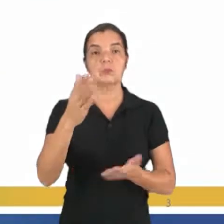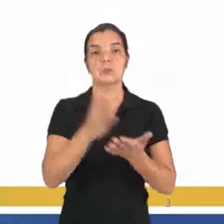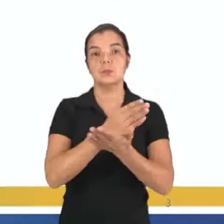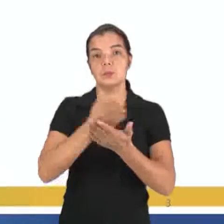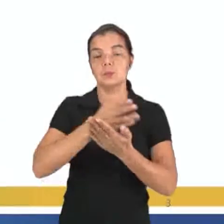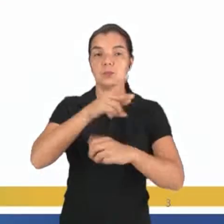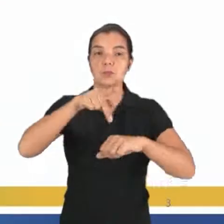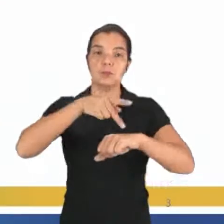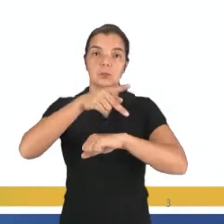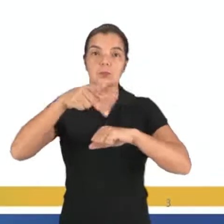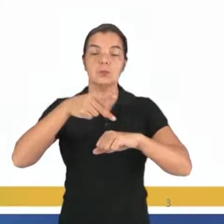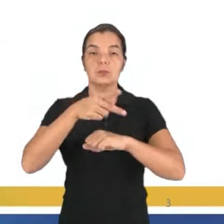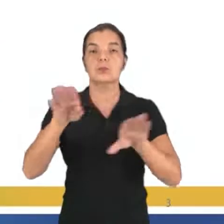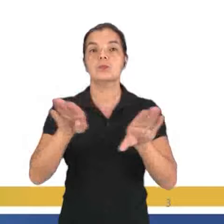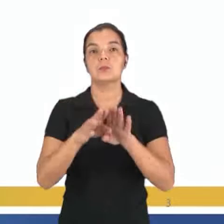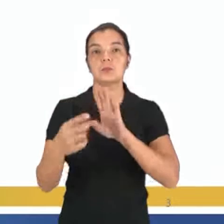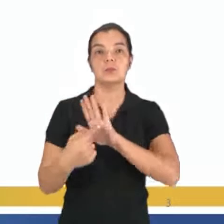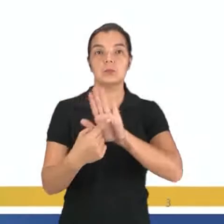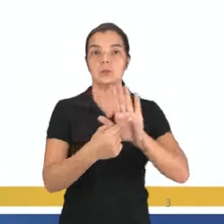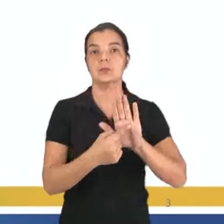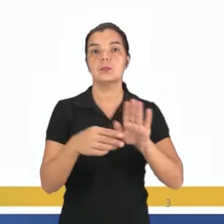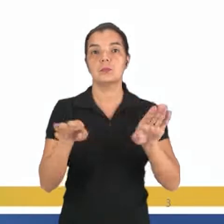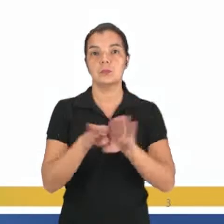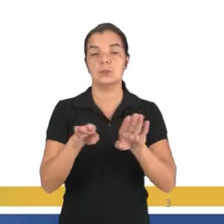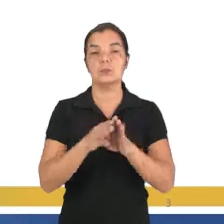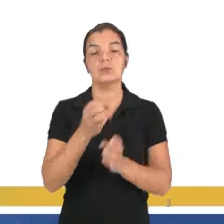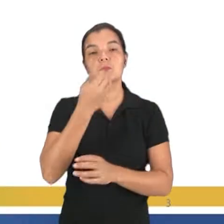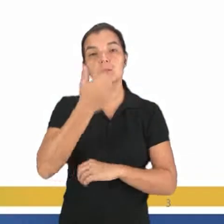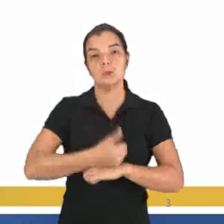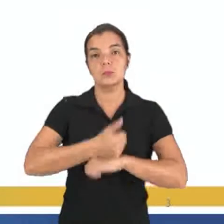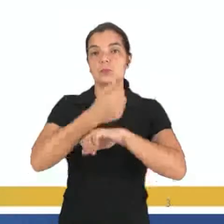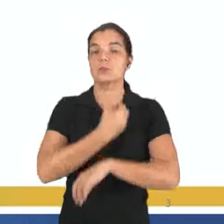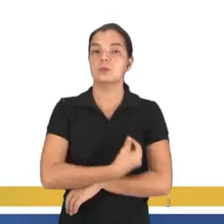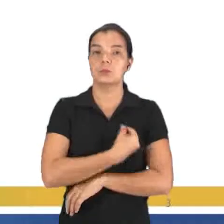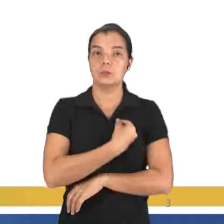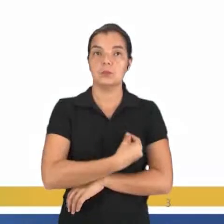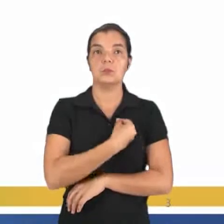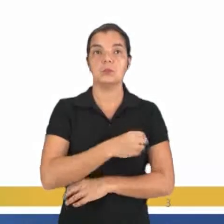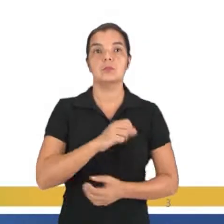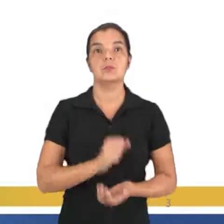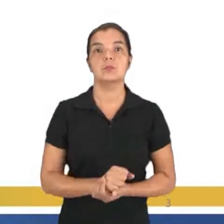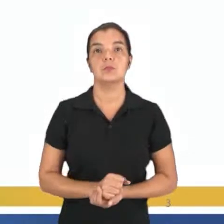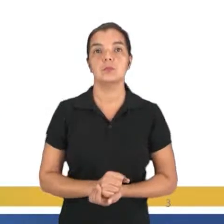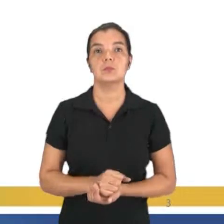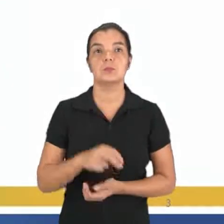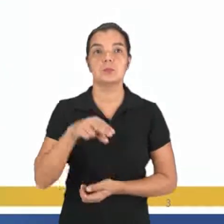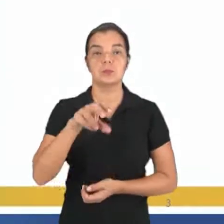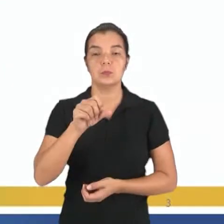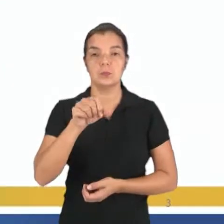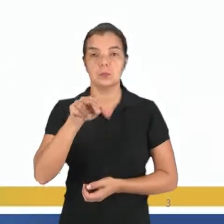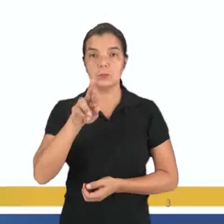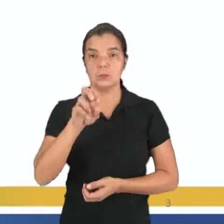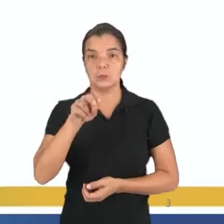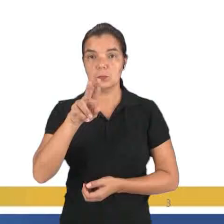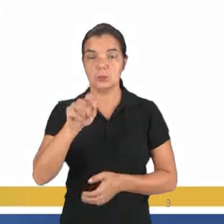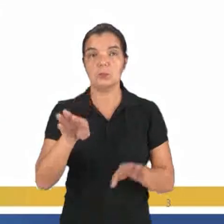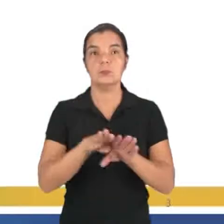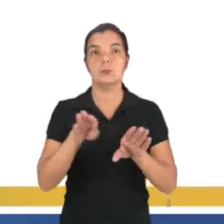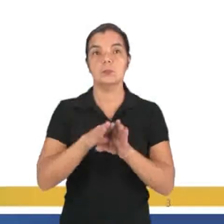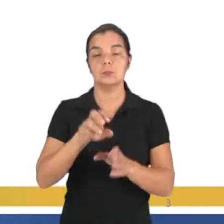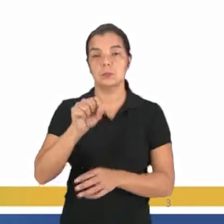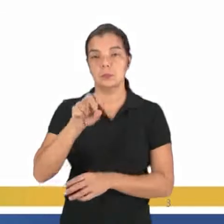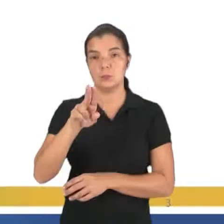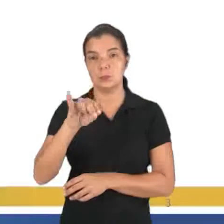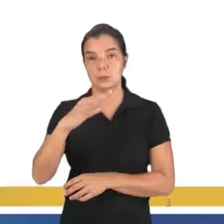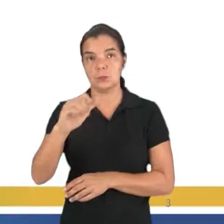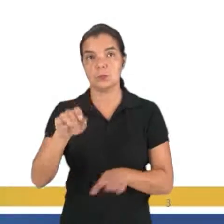nações, países que apresentam boa qualidade de vida, né? Como Noruega, Suíça e Austrália,